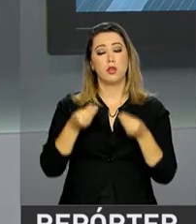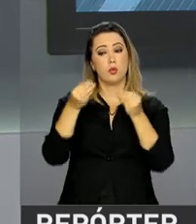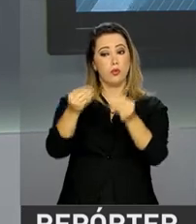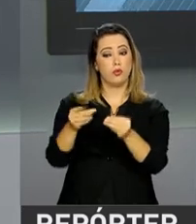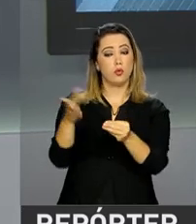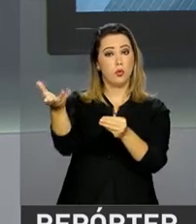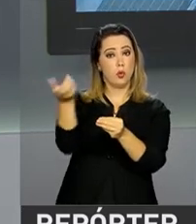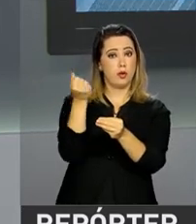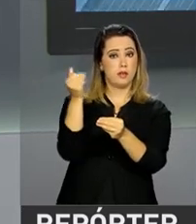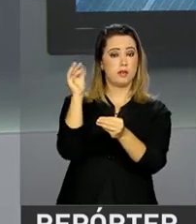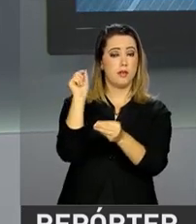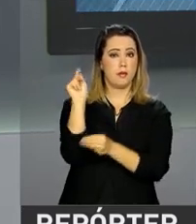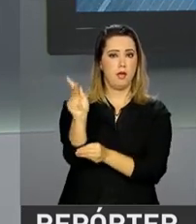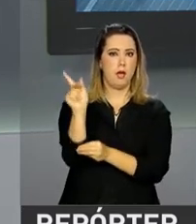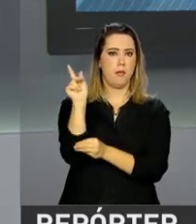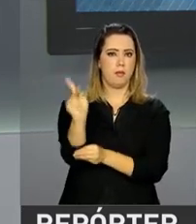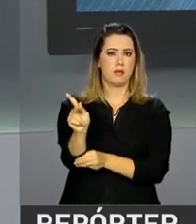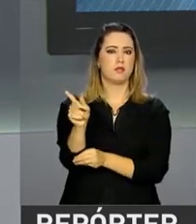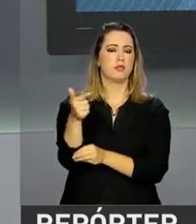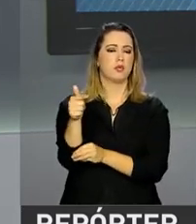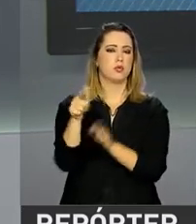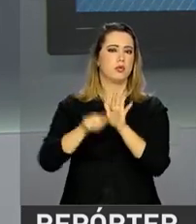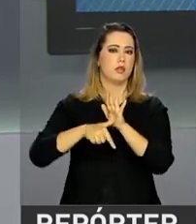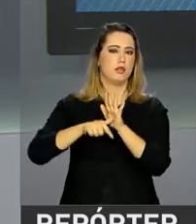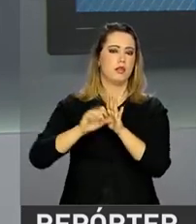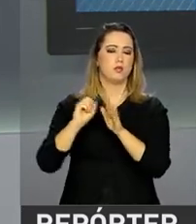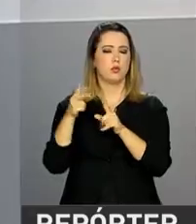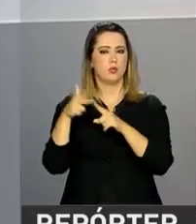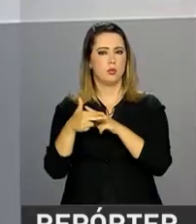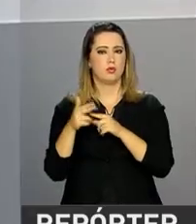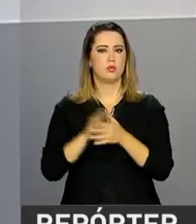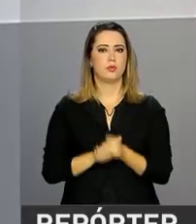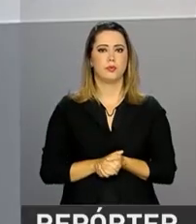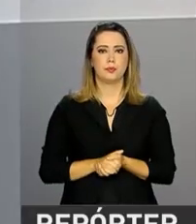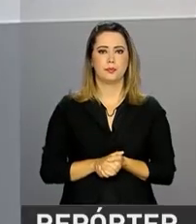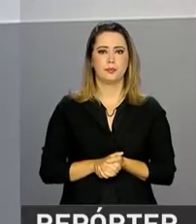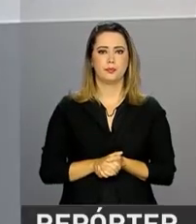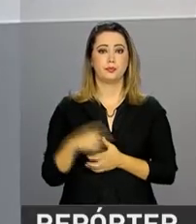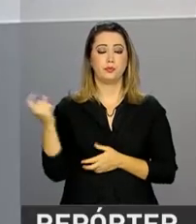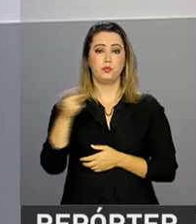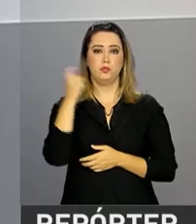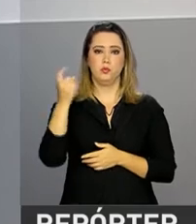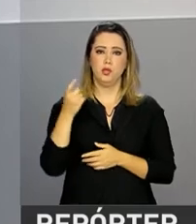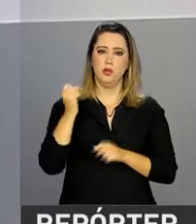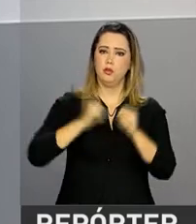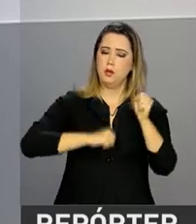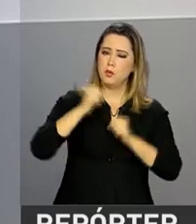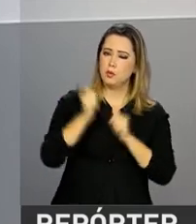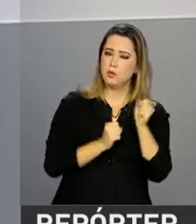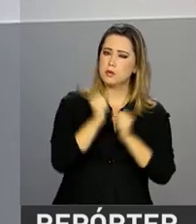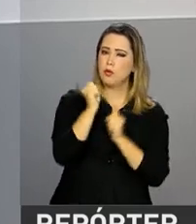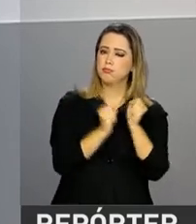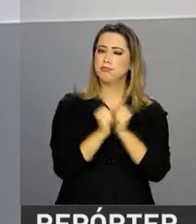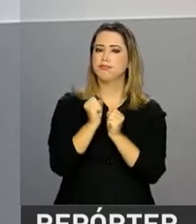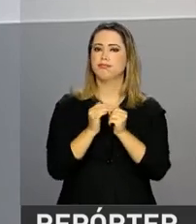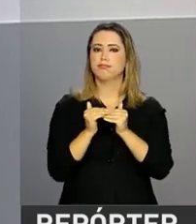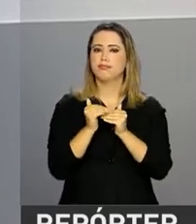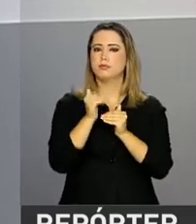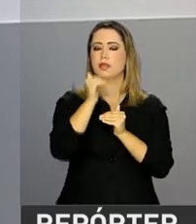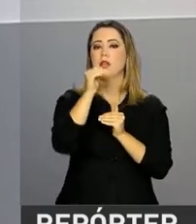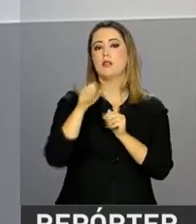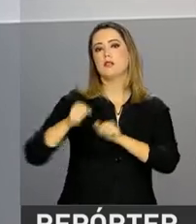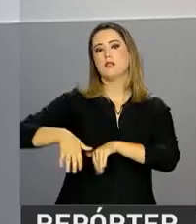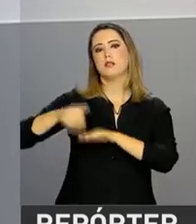de receber aposentadoria sem atrasos e cortes a alta na produção industrial brasileira que teve em setembro